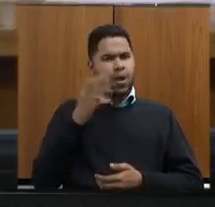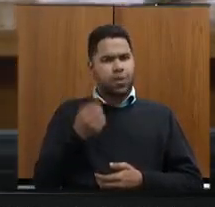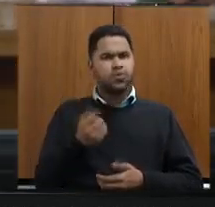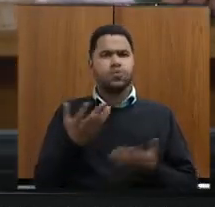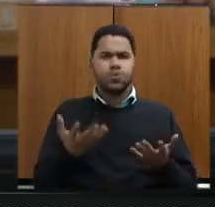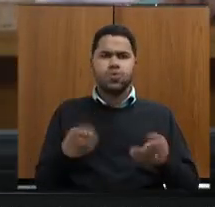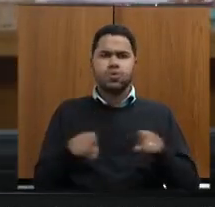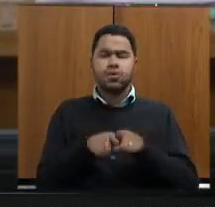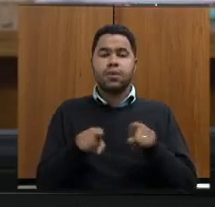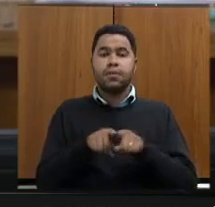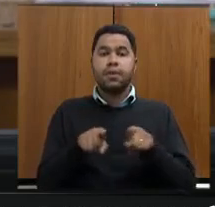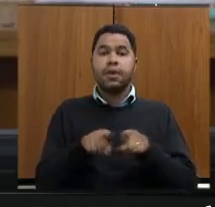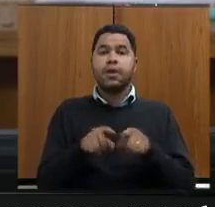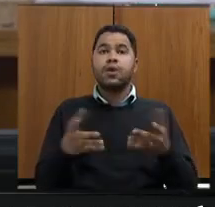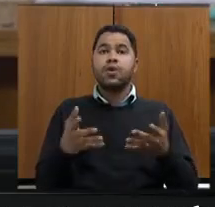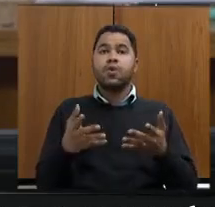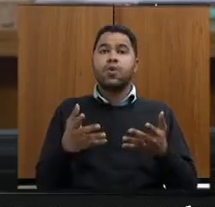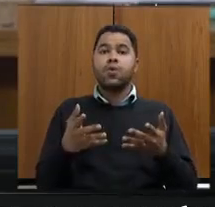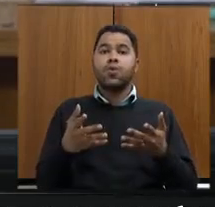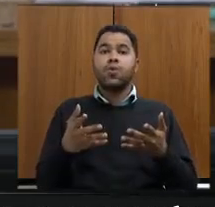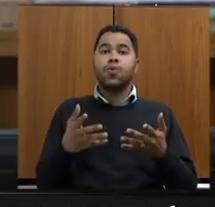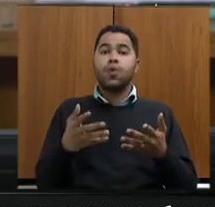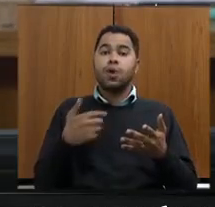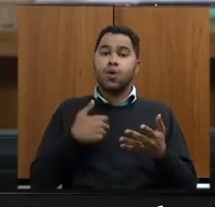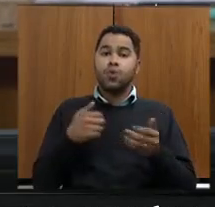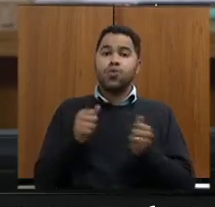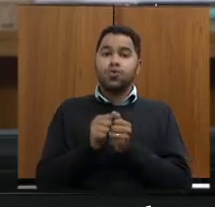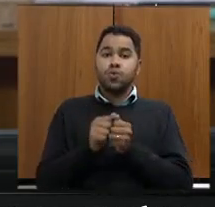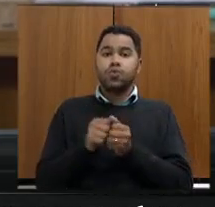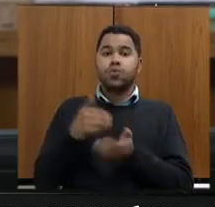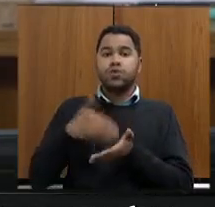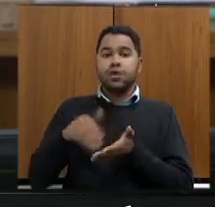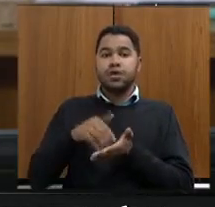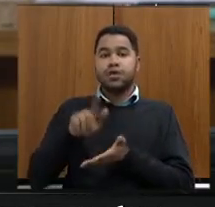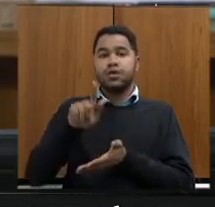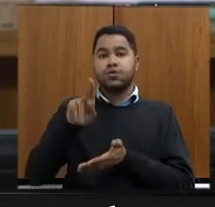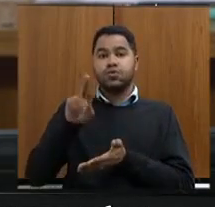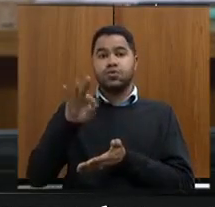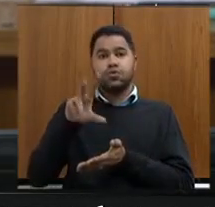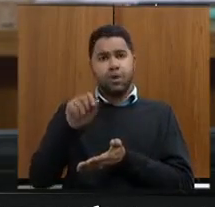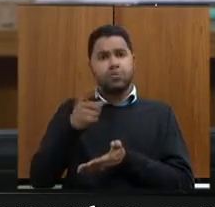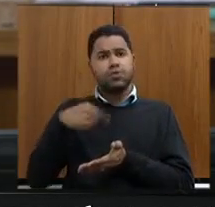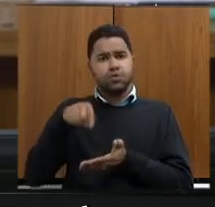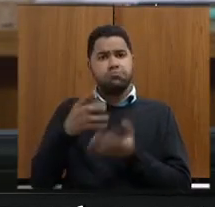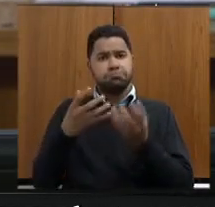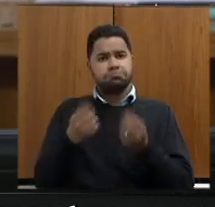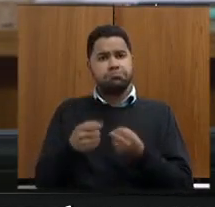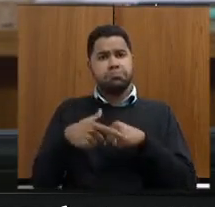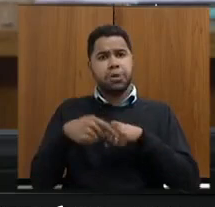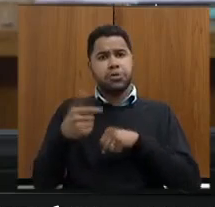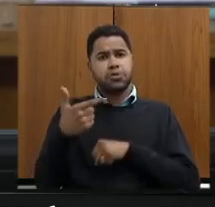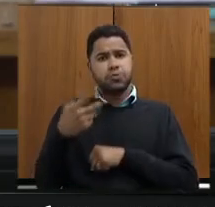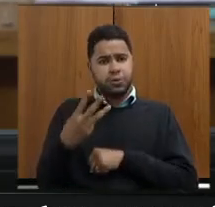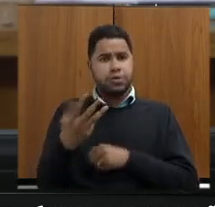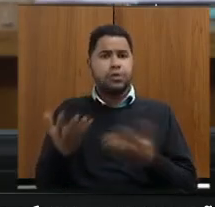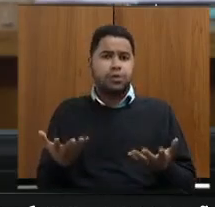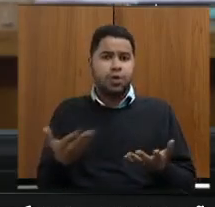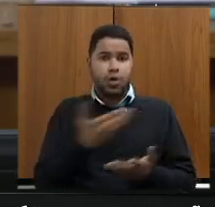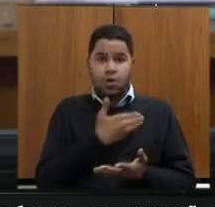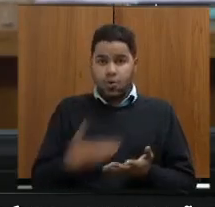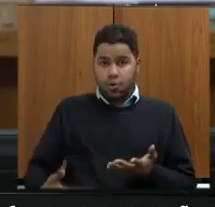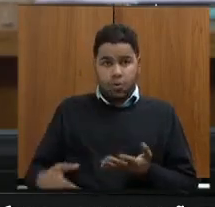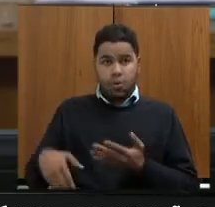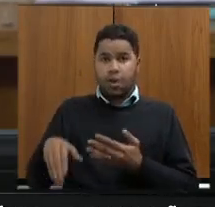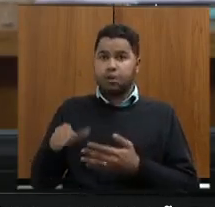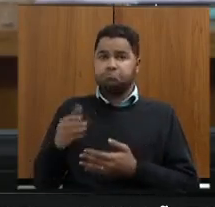inclusive eu já secretário Gustavo fizemos uma coletiva em que a gente informou que iremos abrir o artigo 23 né então o governo